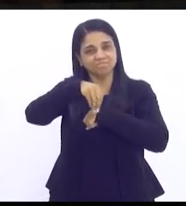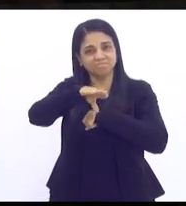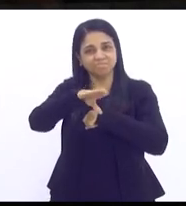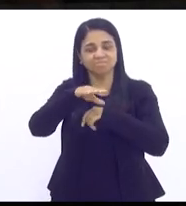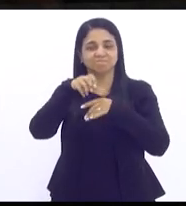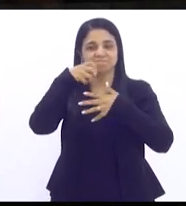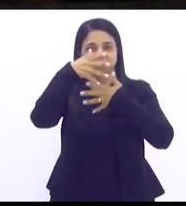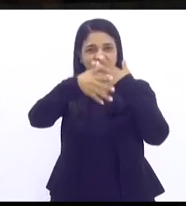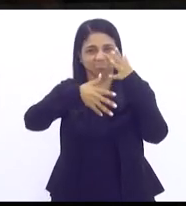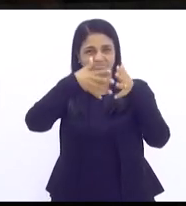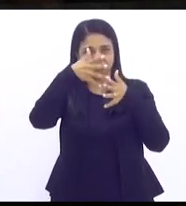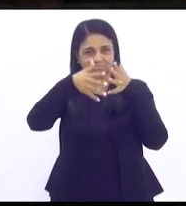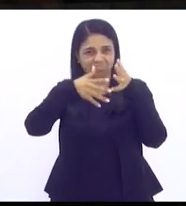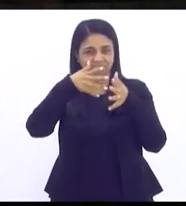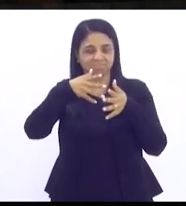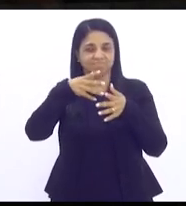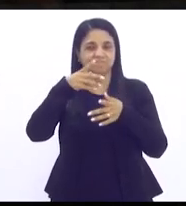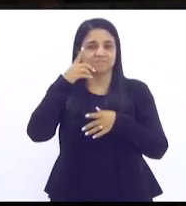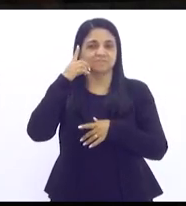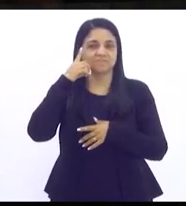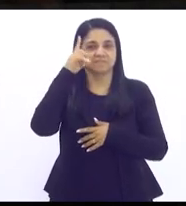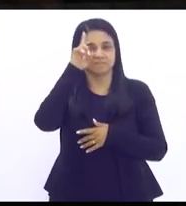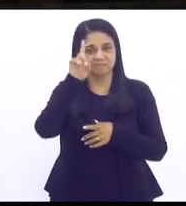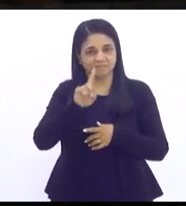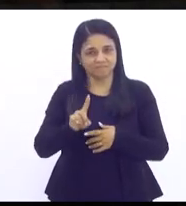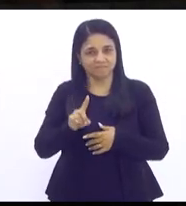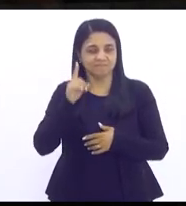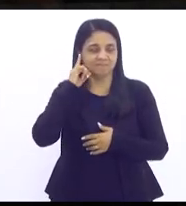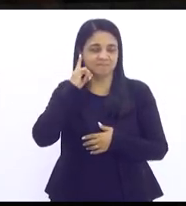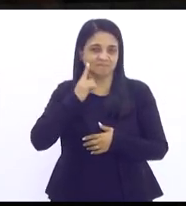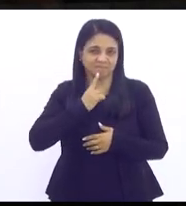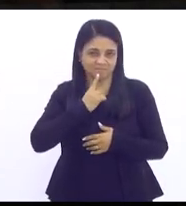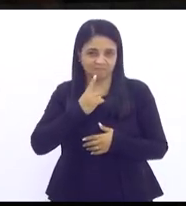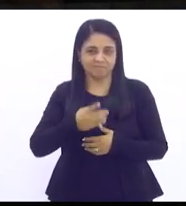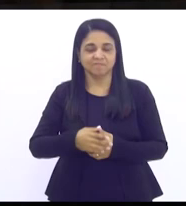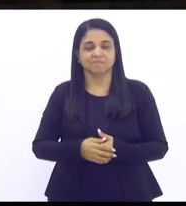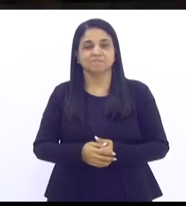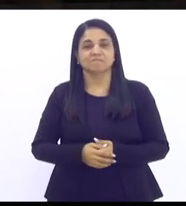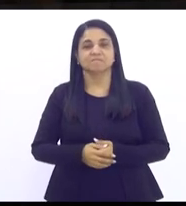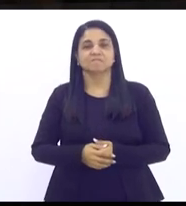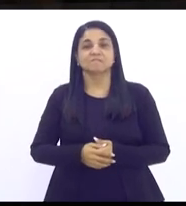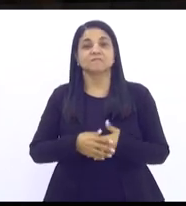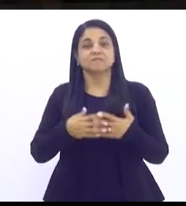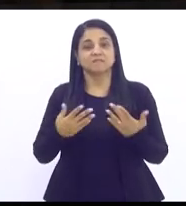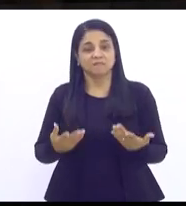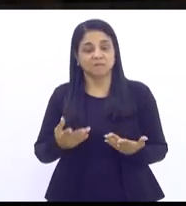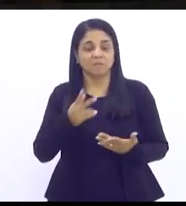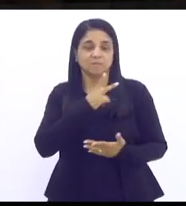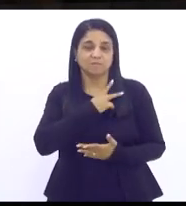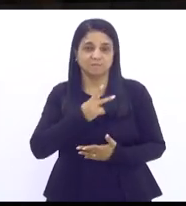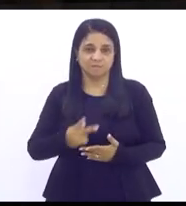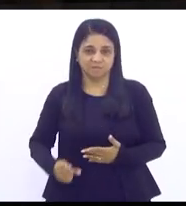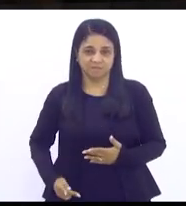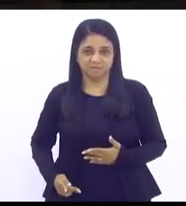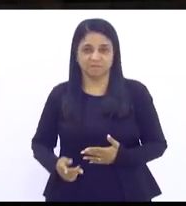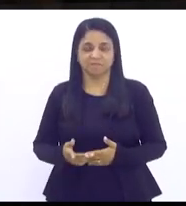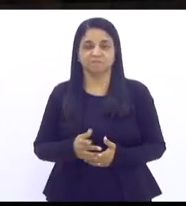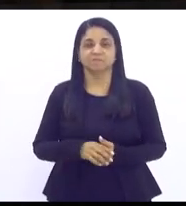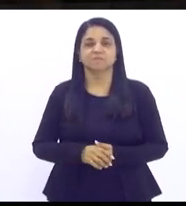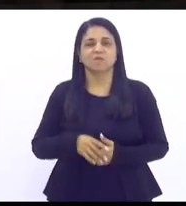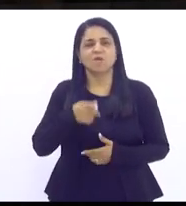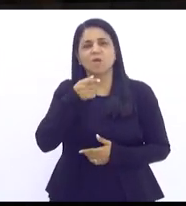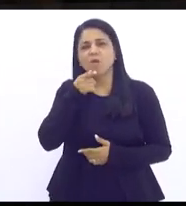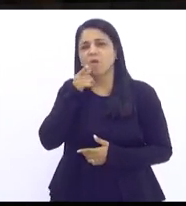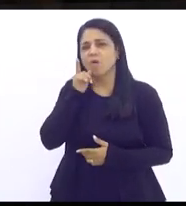voz aos deficientes auditivos. Senhor presidente, desde